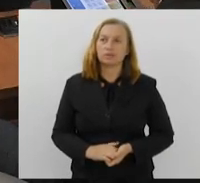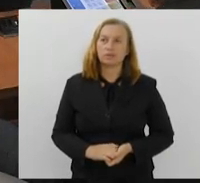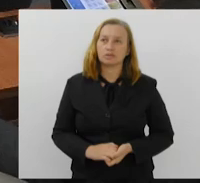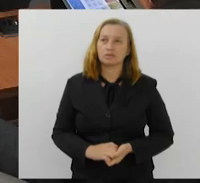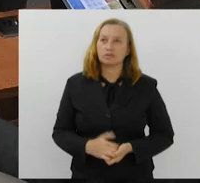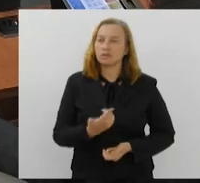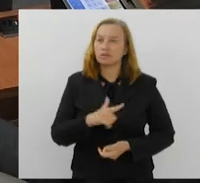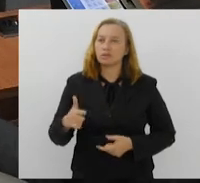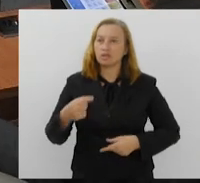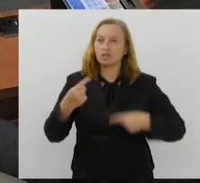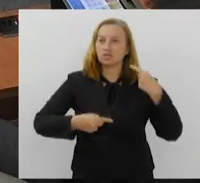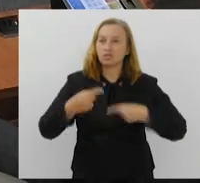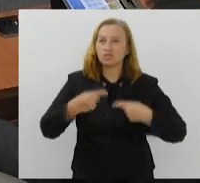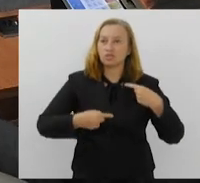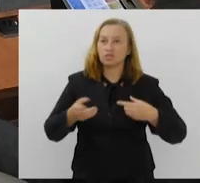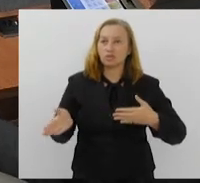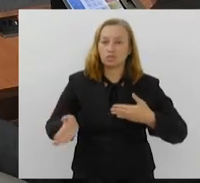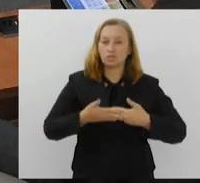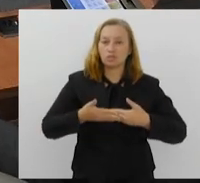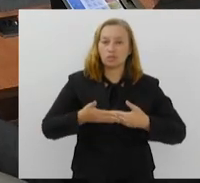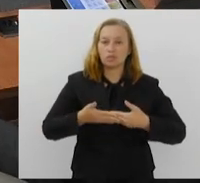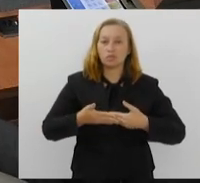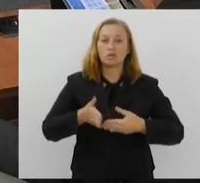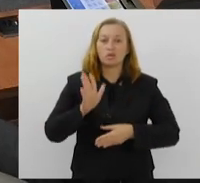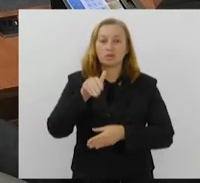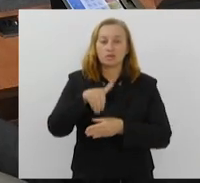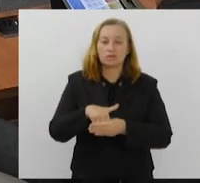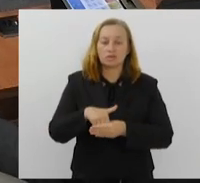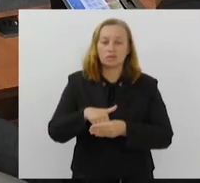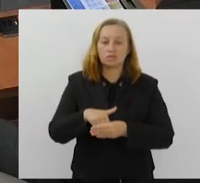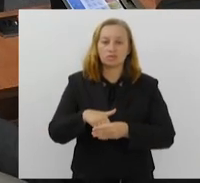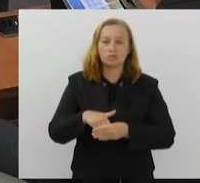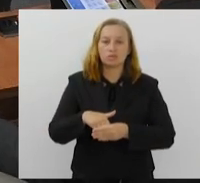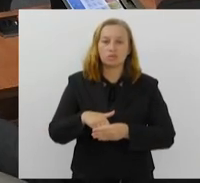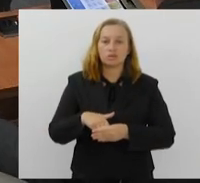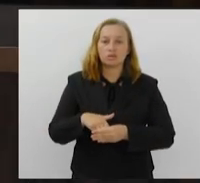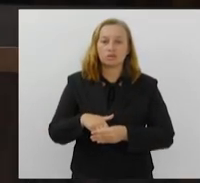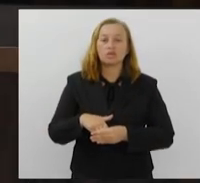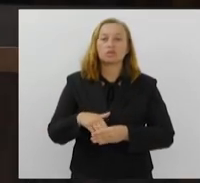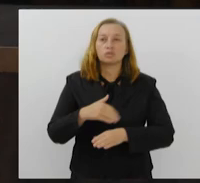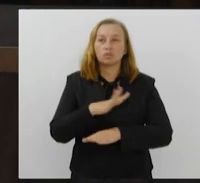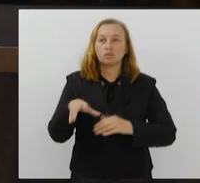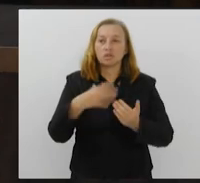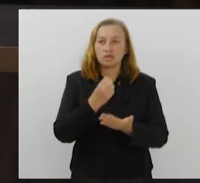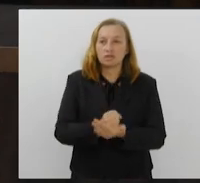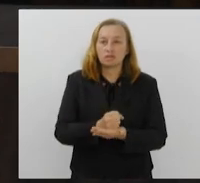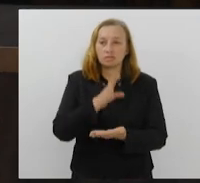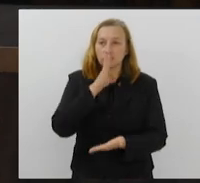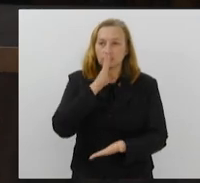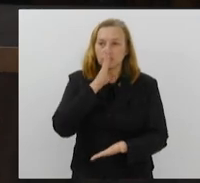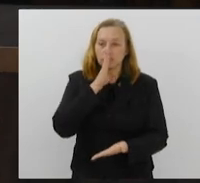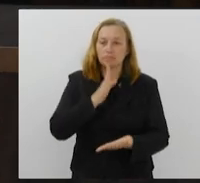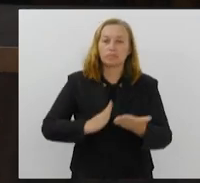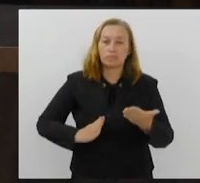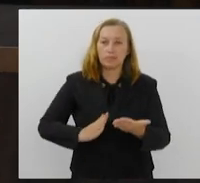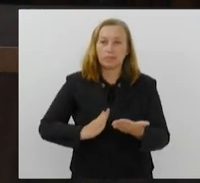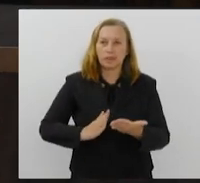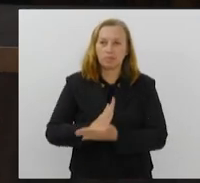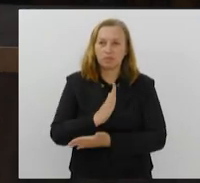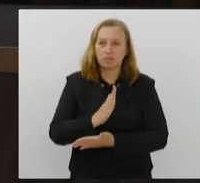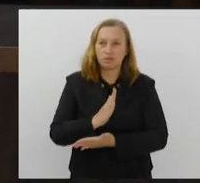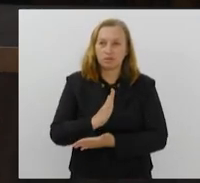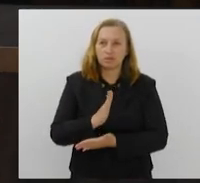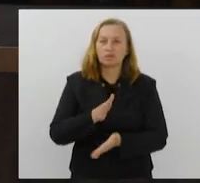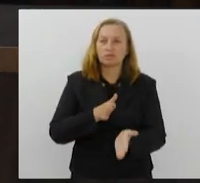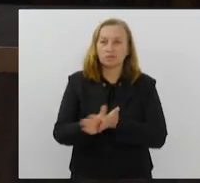Não havendo mais quem queira discutir, encerrada a discussão. Em votação, senhores que aprovam, aprovado,